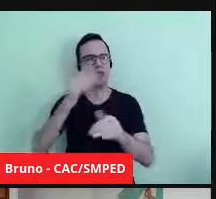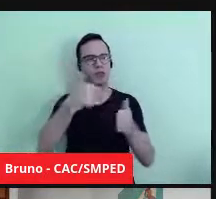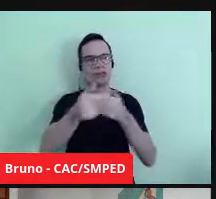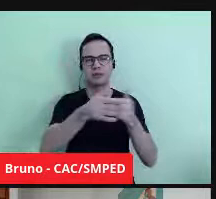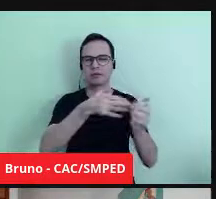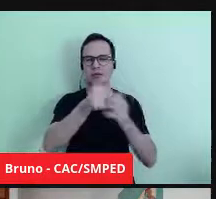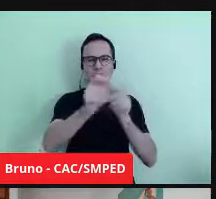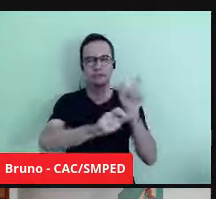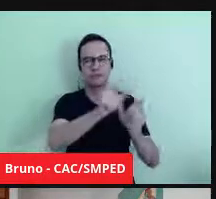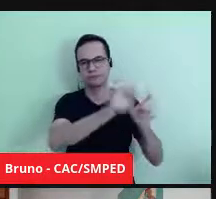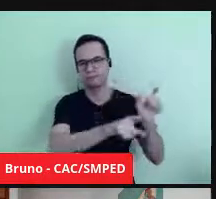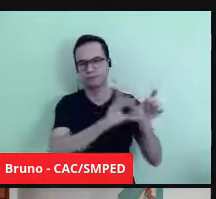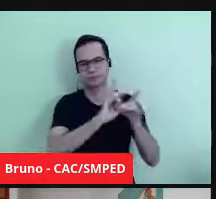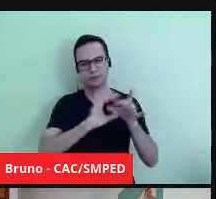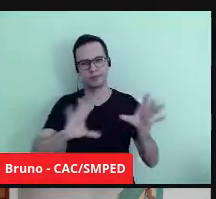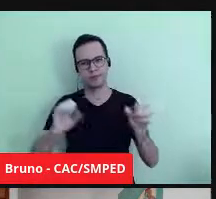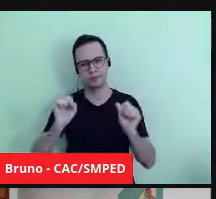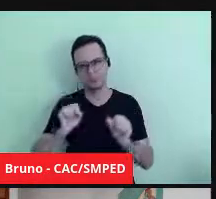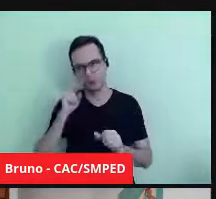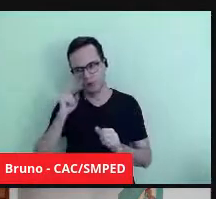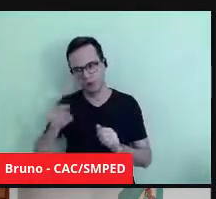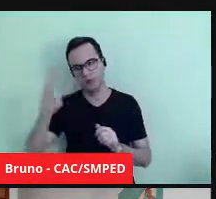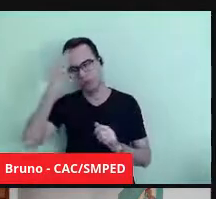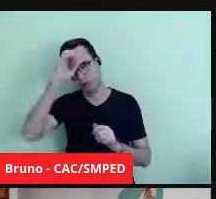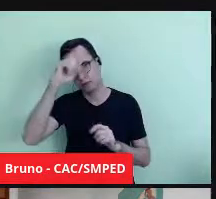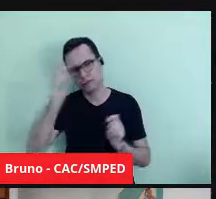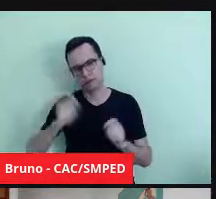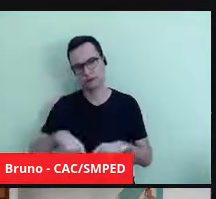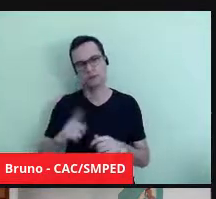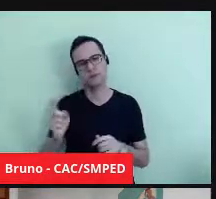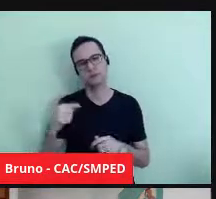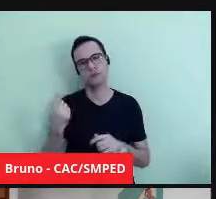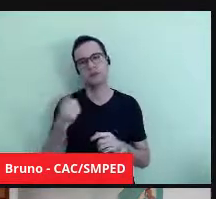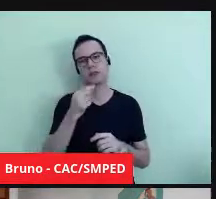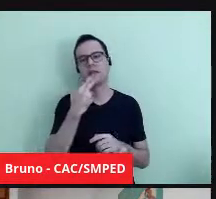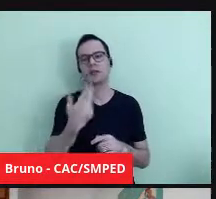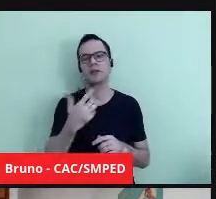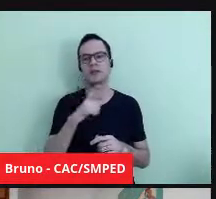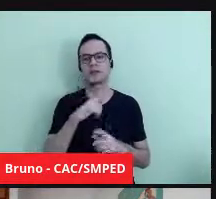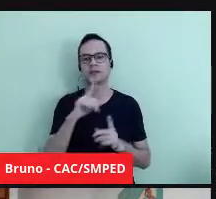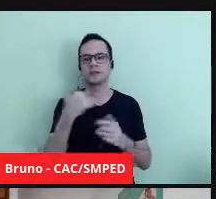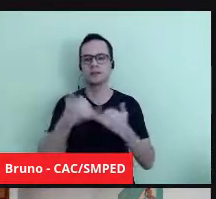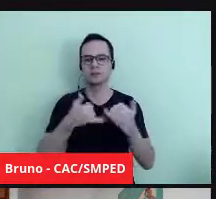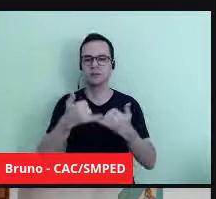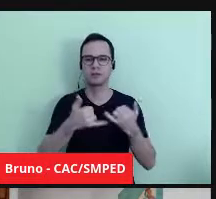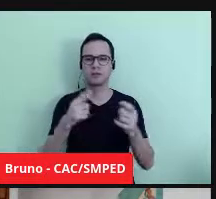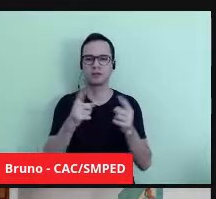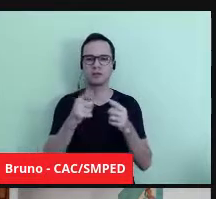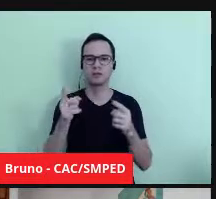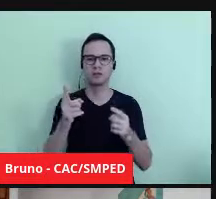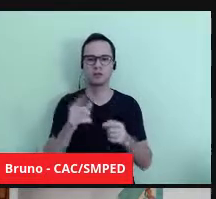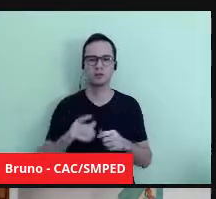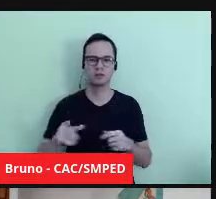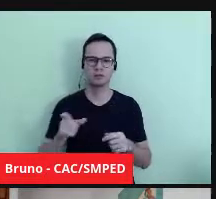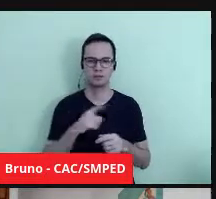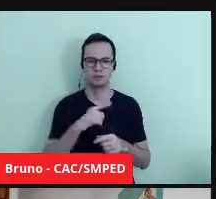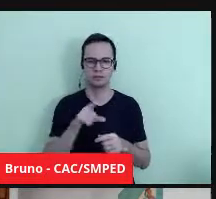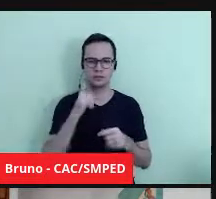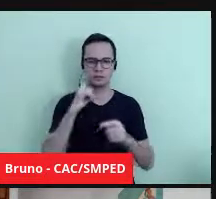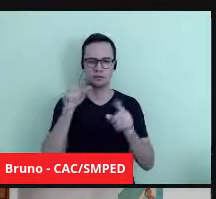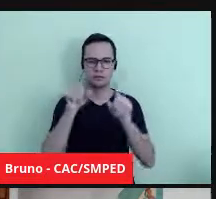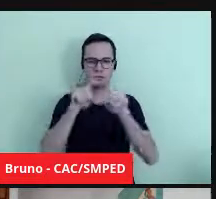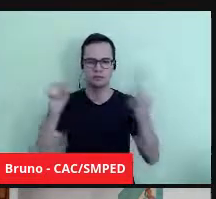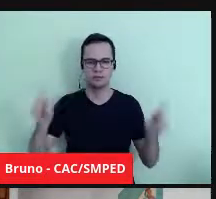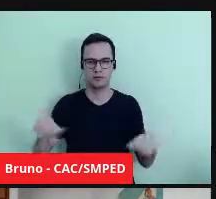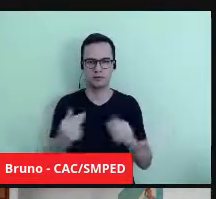das pessoas com deficiência, né. Então, nesse caso específico do Nós da Língua, a gente tem um jogo que é o Paisagens Lusófonas, né, que é feito pelo André Damião. Eu